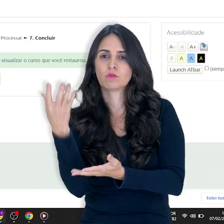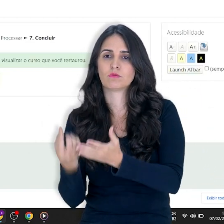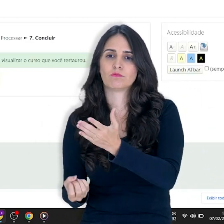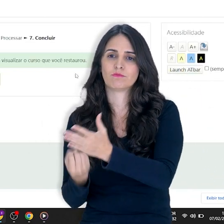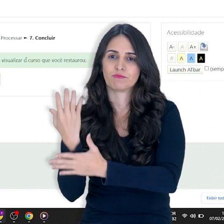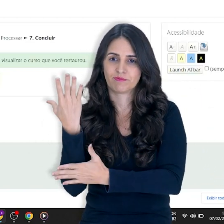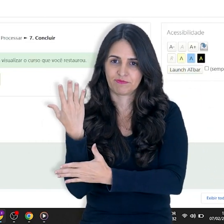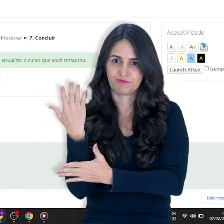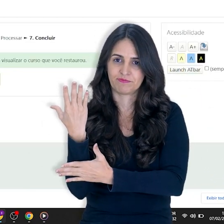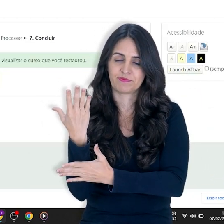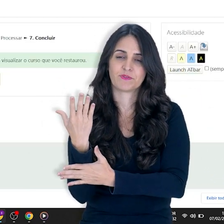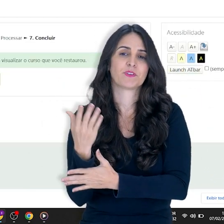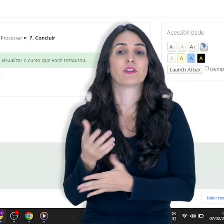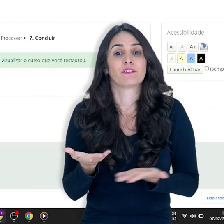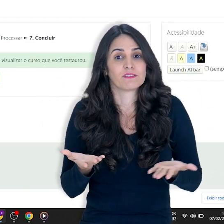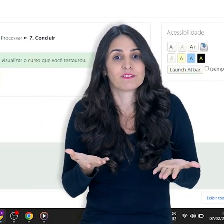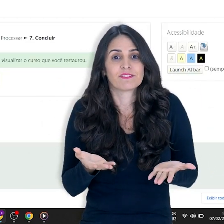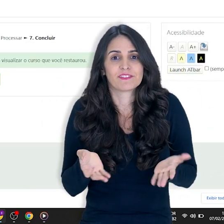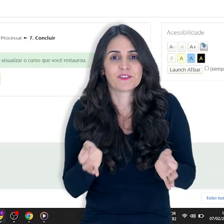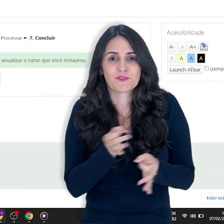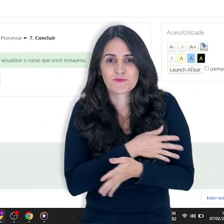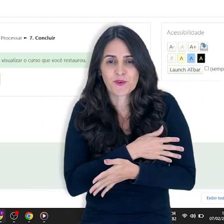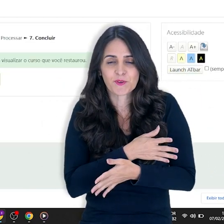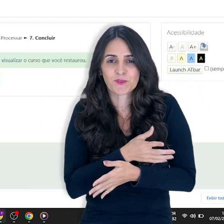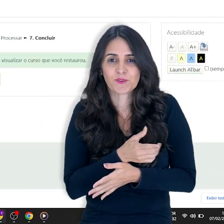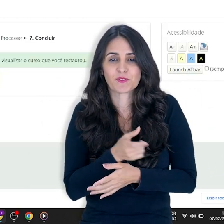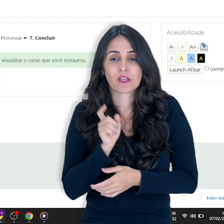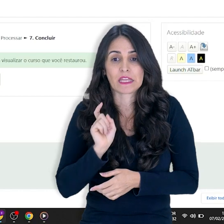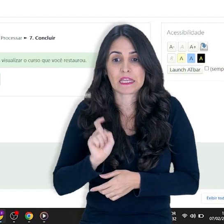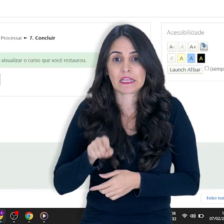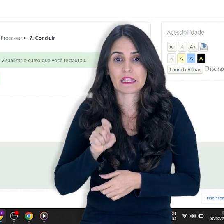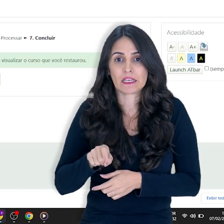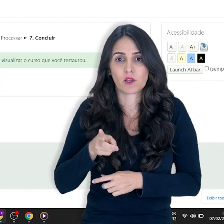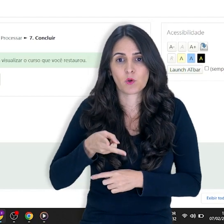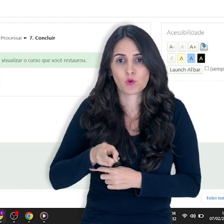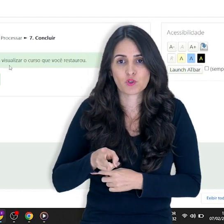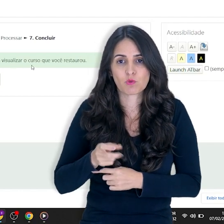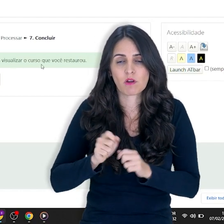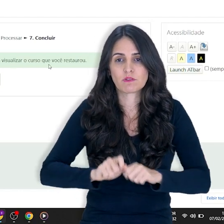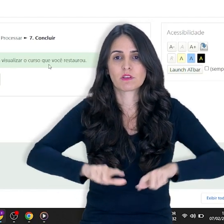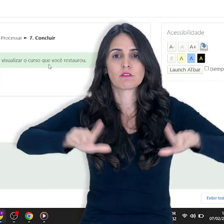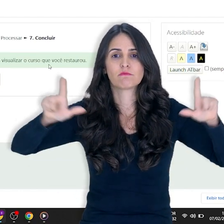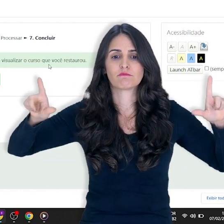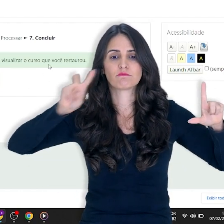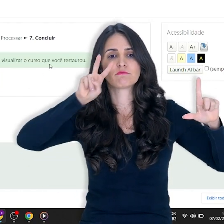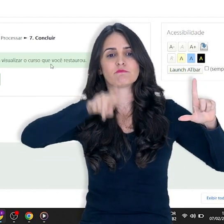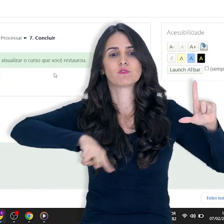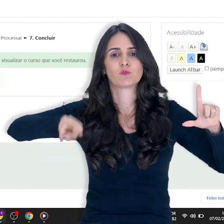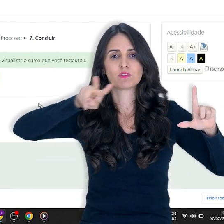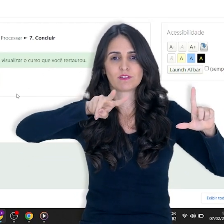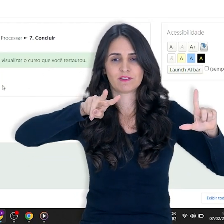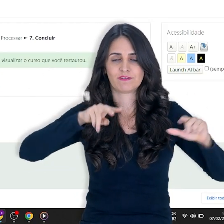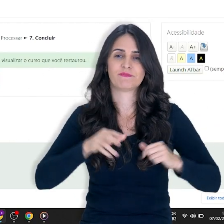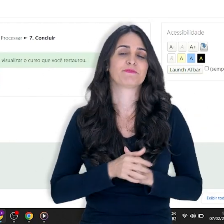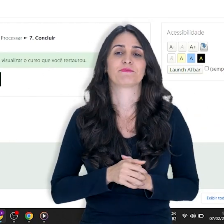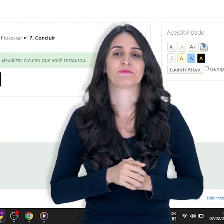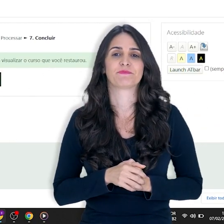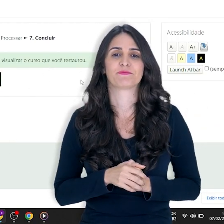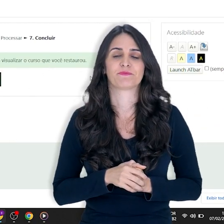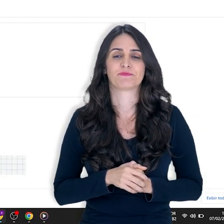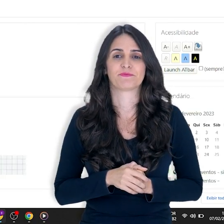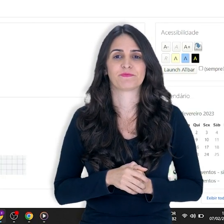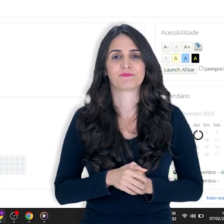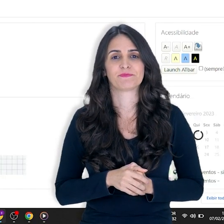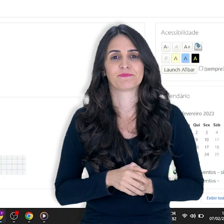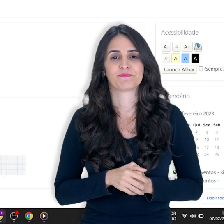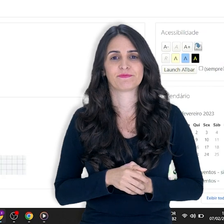todo o arquivo de backup. Pronto. O curso foi restaurado com sucesso. Clique no botão continuar abaixo para visualizar o curso que você restaurou.